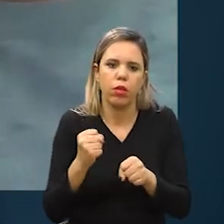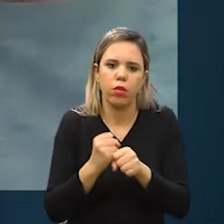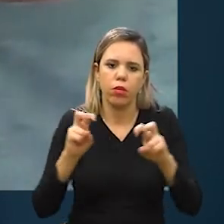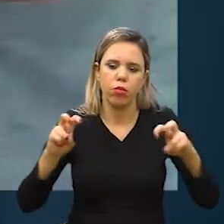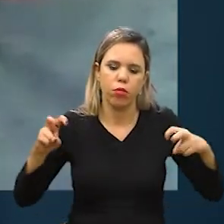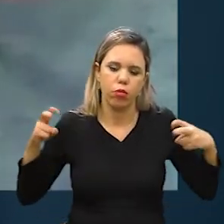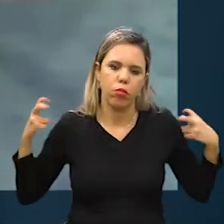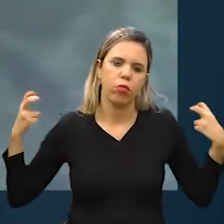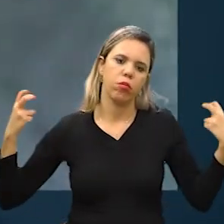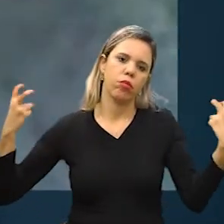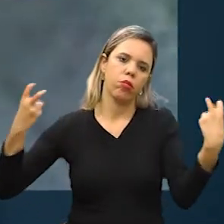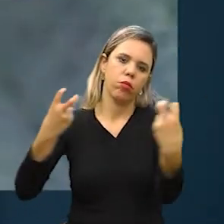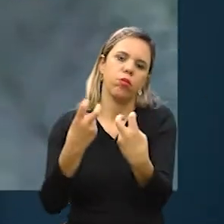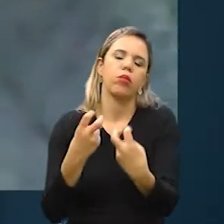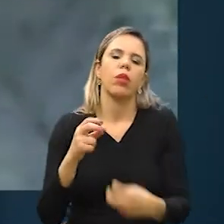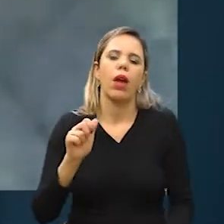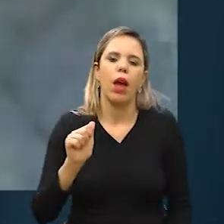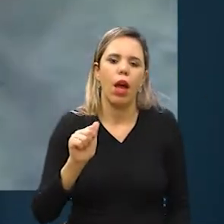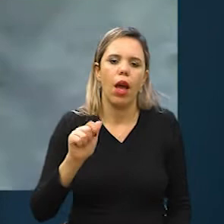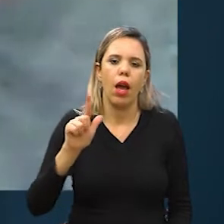construindo a Arena,